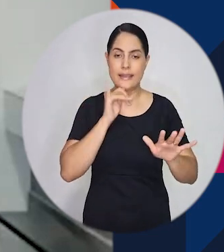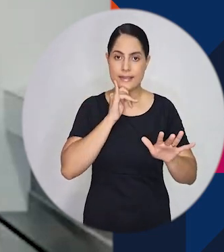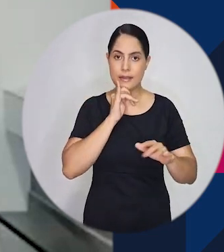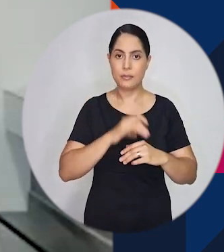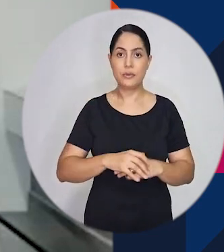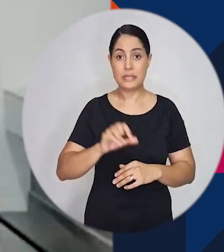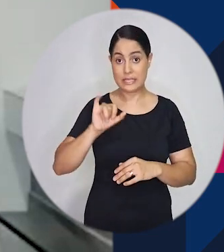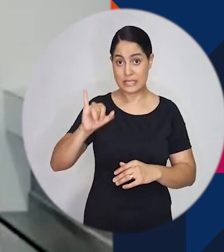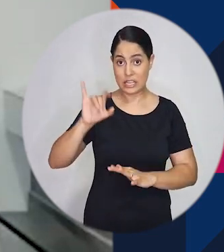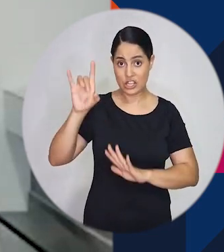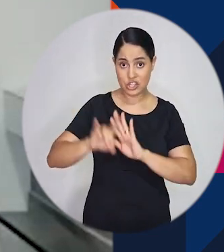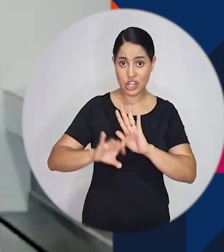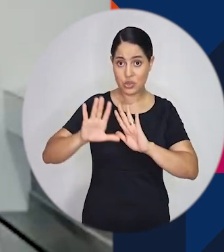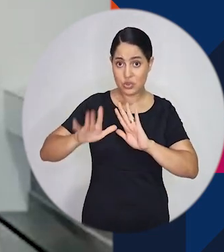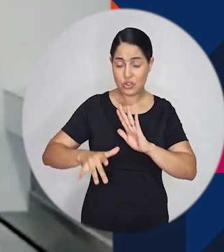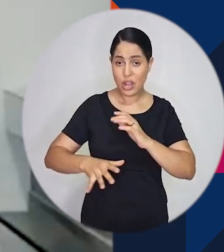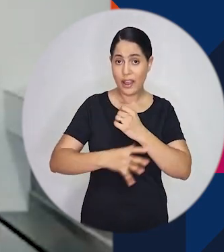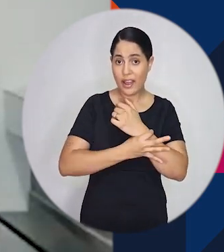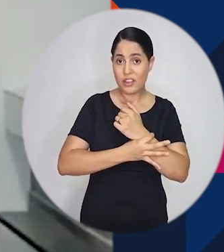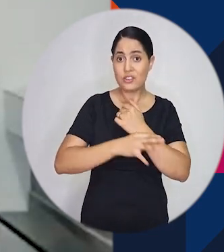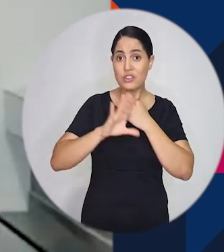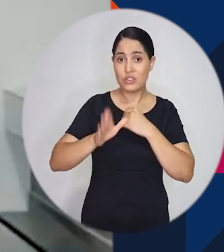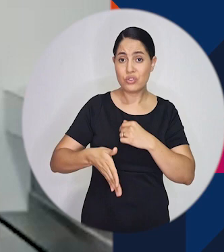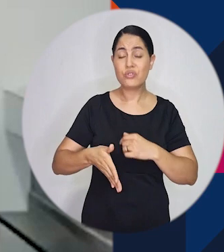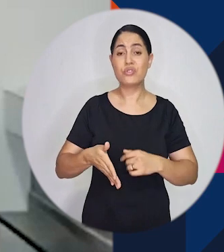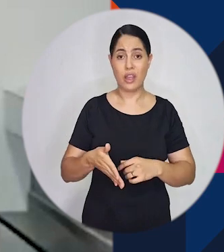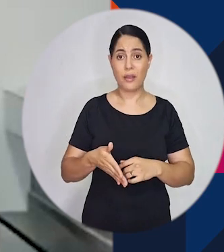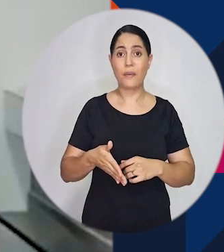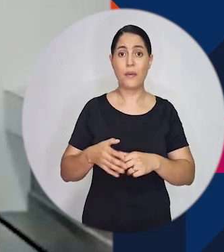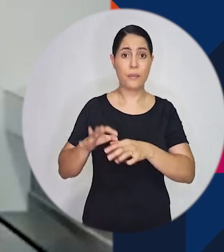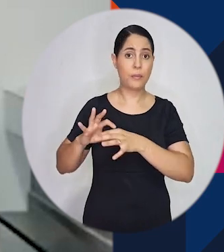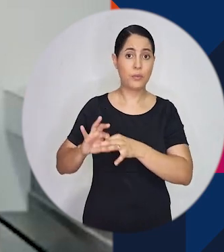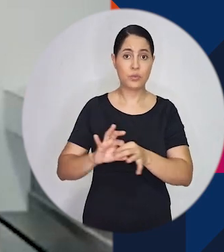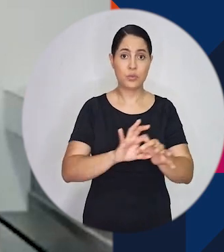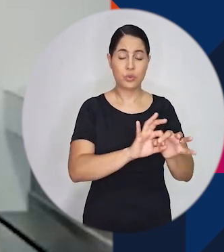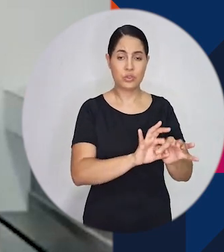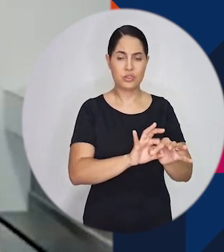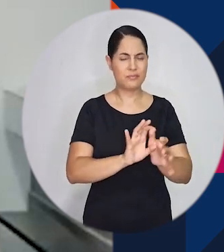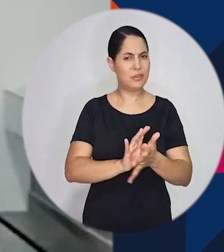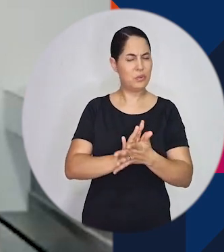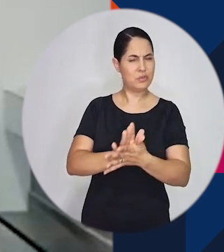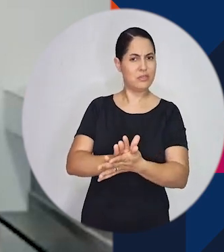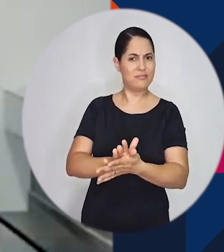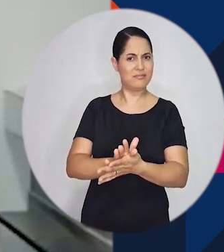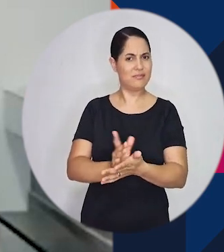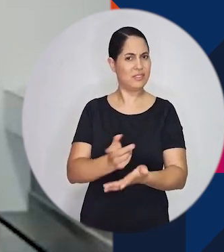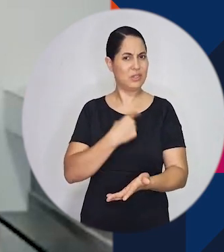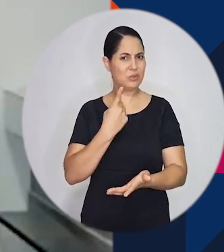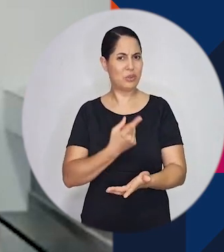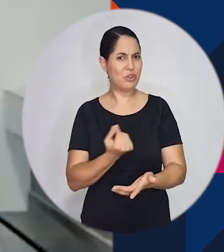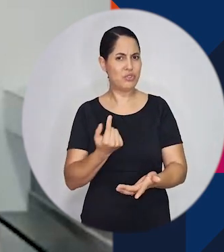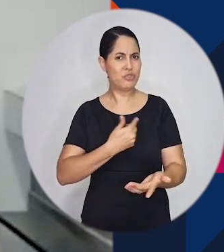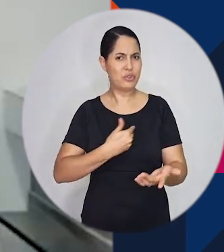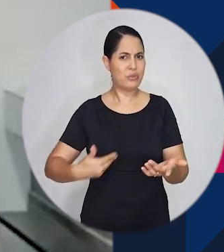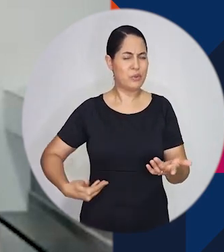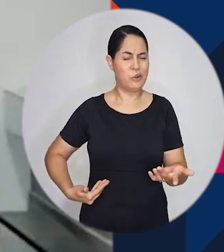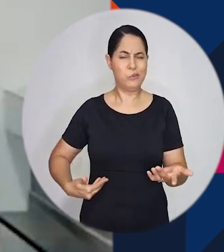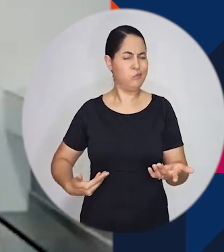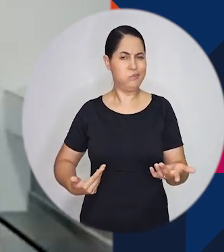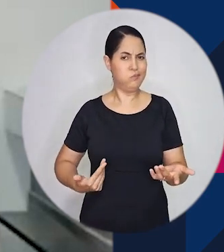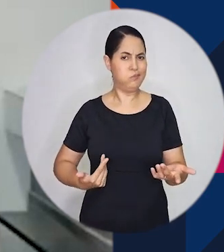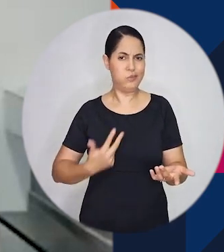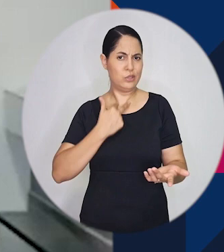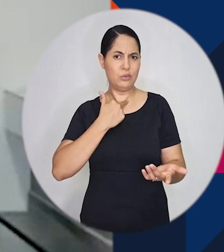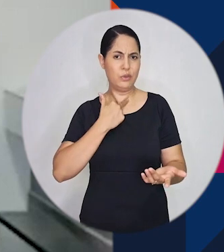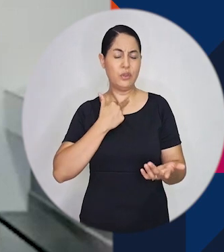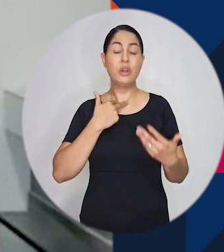decisão nega um direito que já é consolidado em razão de um suposto preconceito, a gente está até gastando dinheiro público